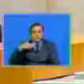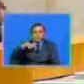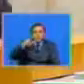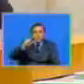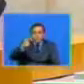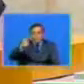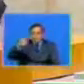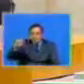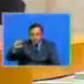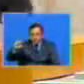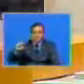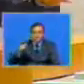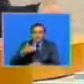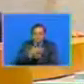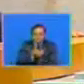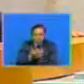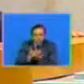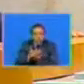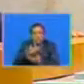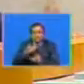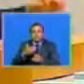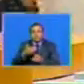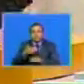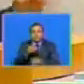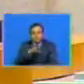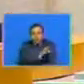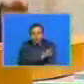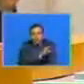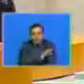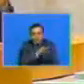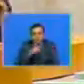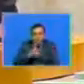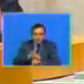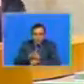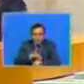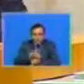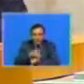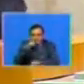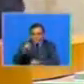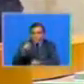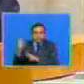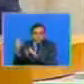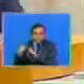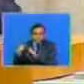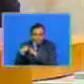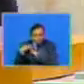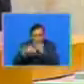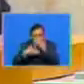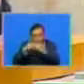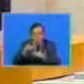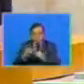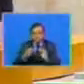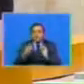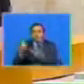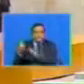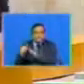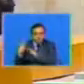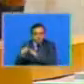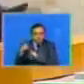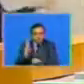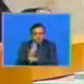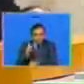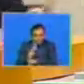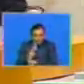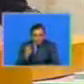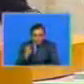Suplicy, seja no início do prefeito Serra, foi ele o responsável pela manutenção do equilíbrio e da responsabilidade fiscal